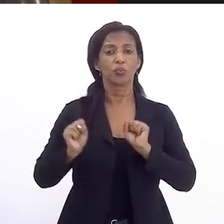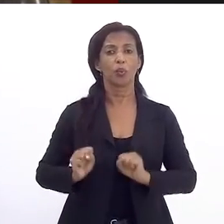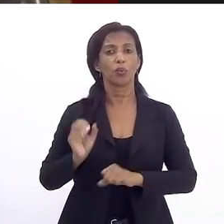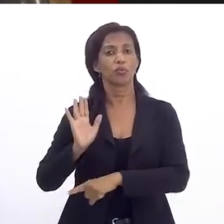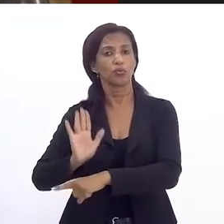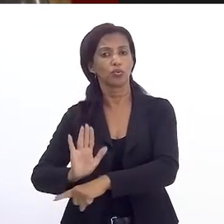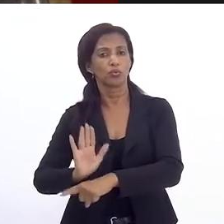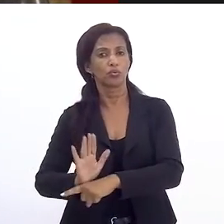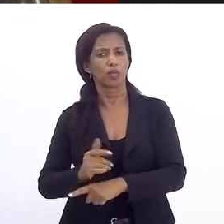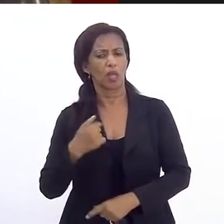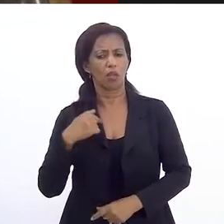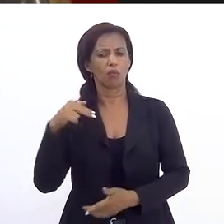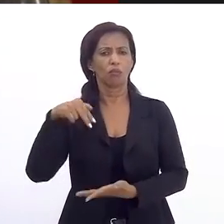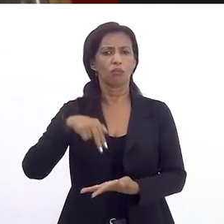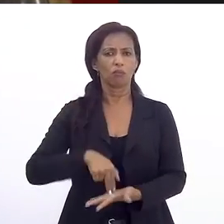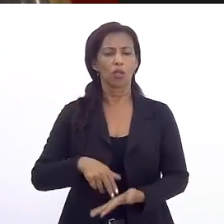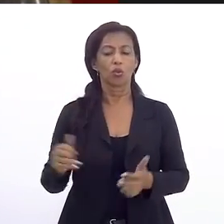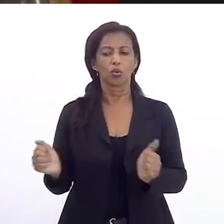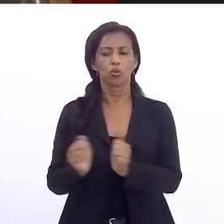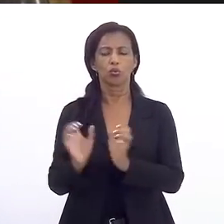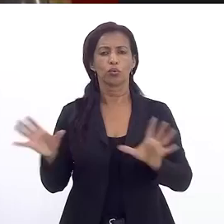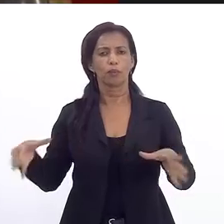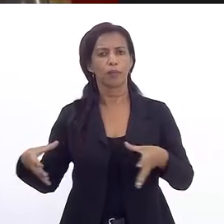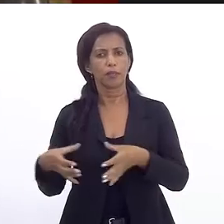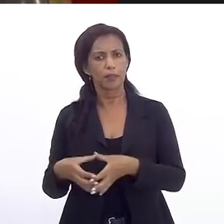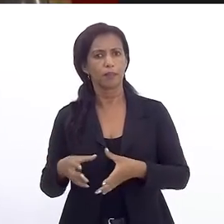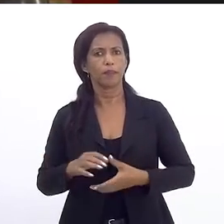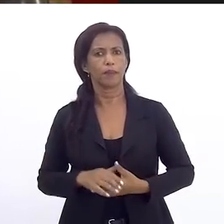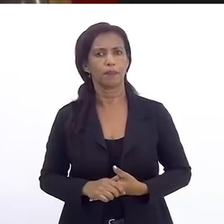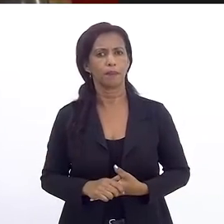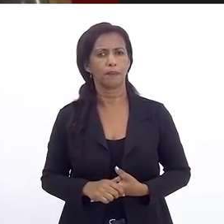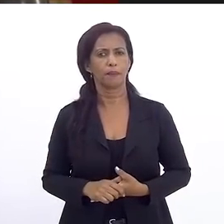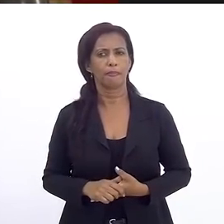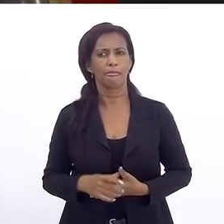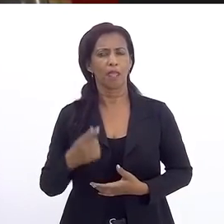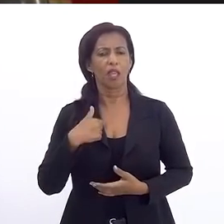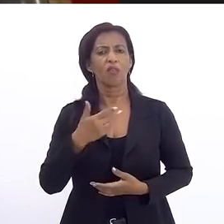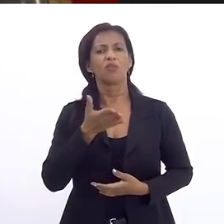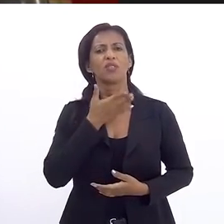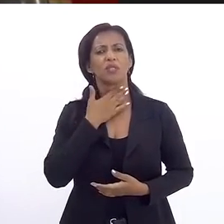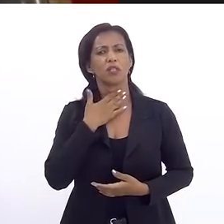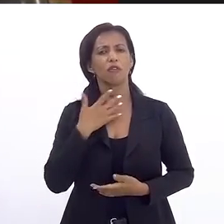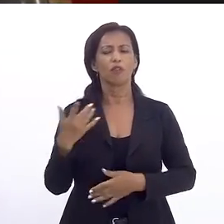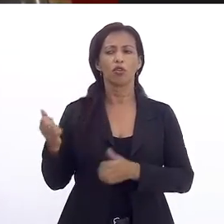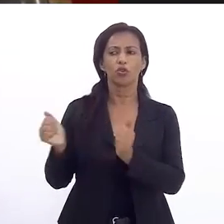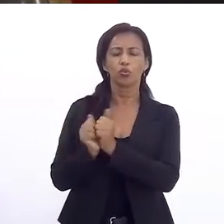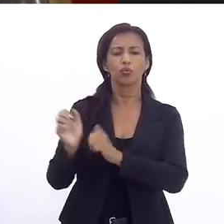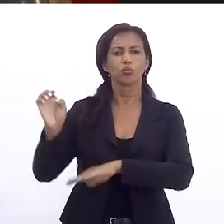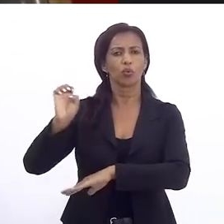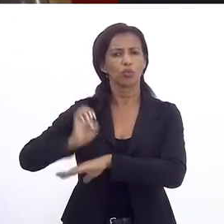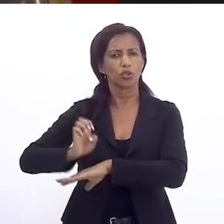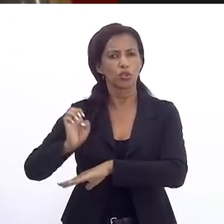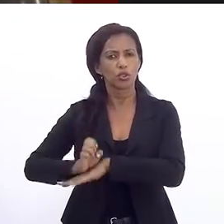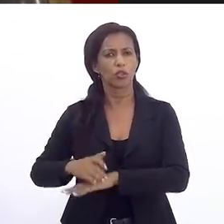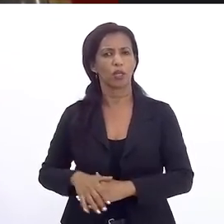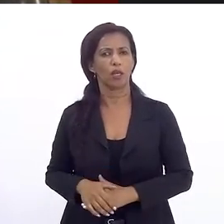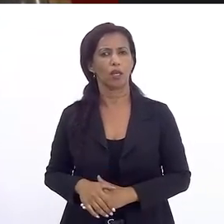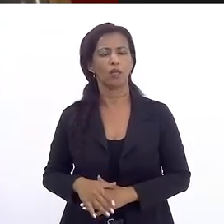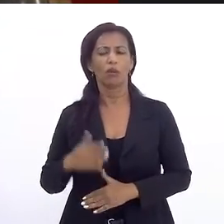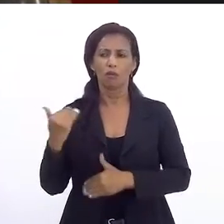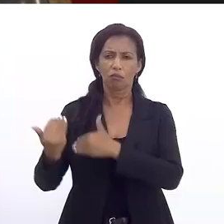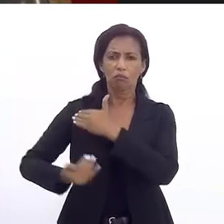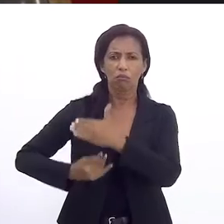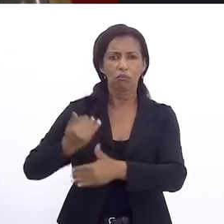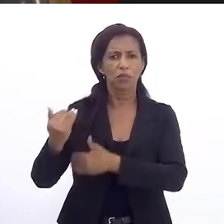ao Estado. Vamos incrementar e transformar a vida das pessoas. A política, apesar das